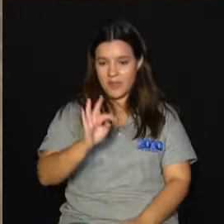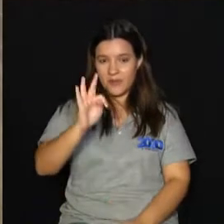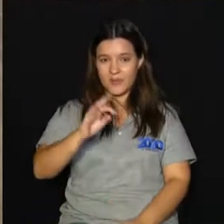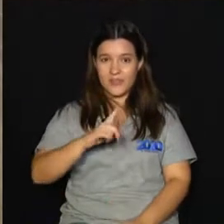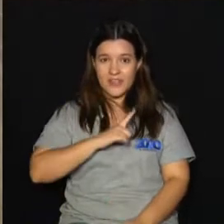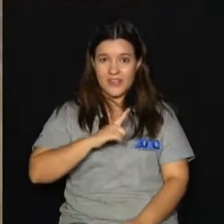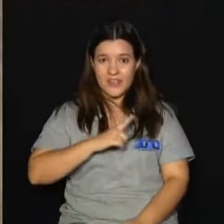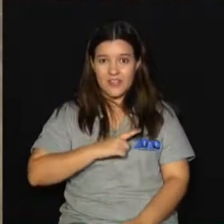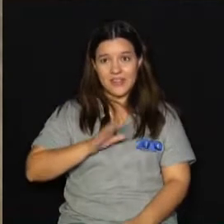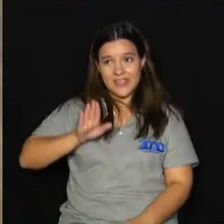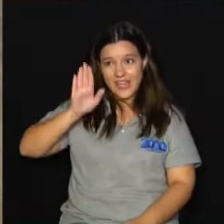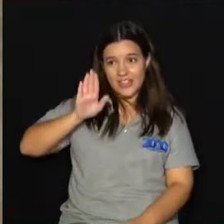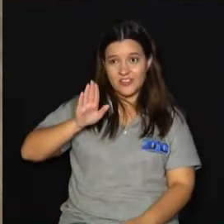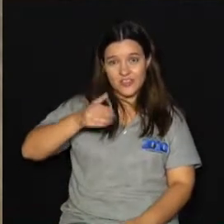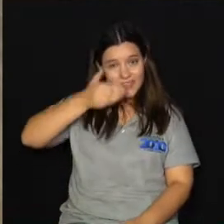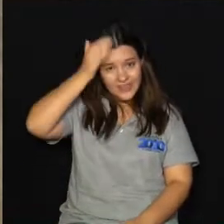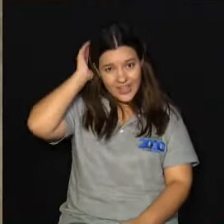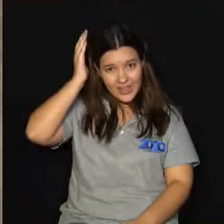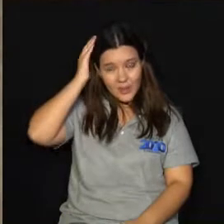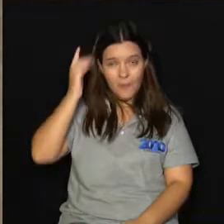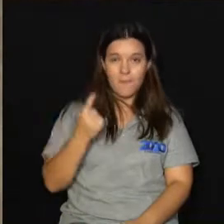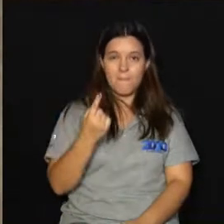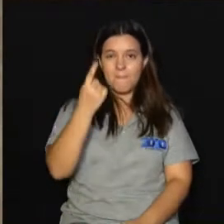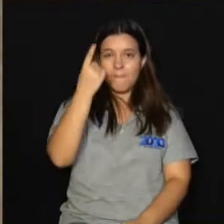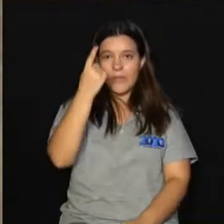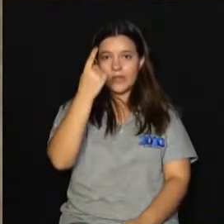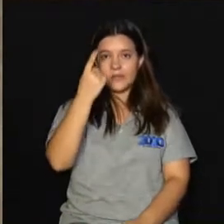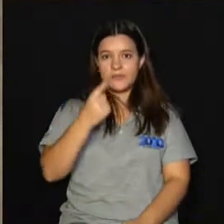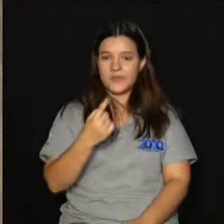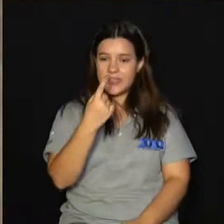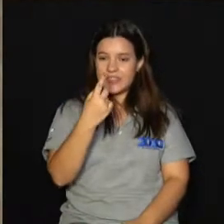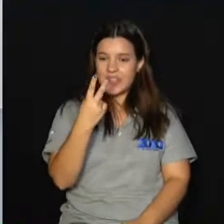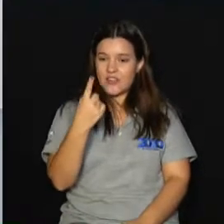candidato Dário Saad terminando na primeira colocação com